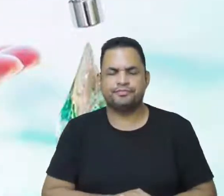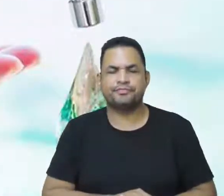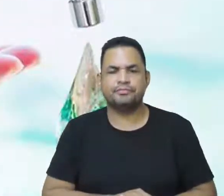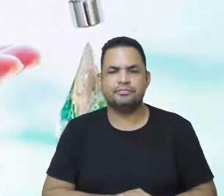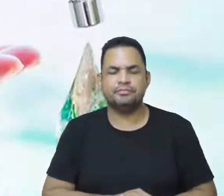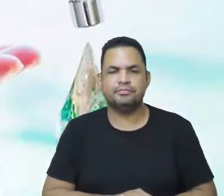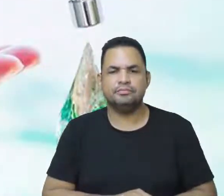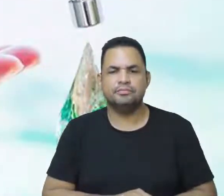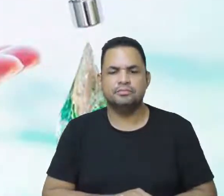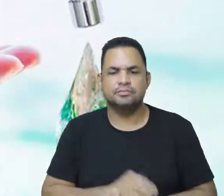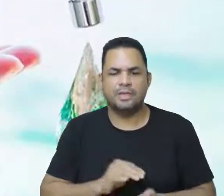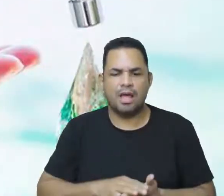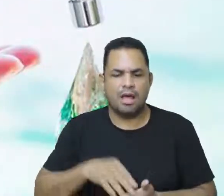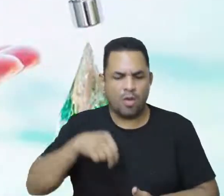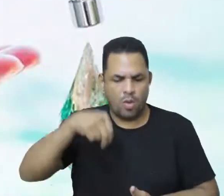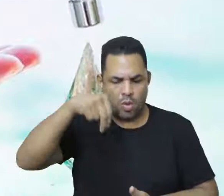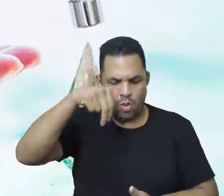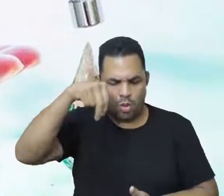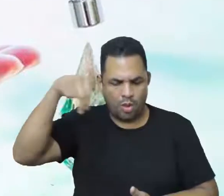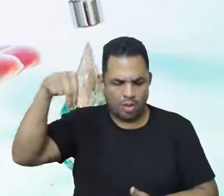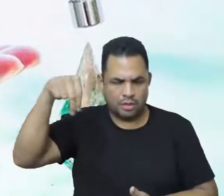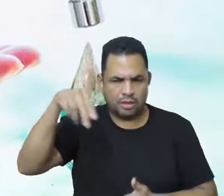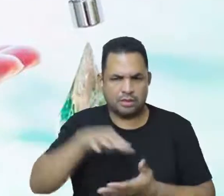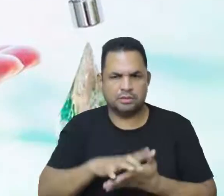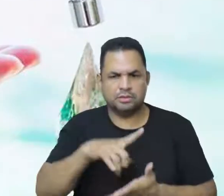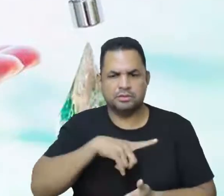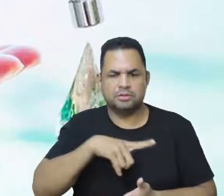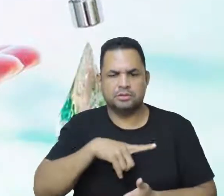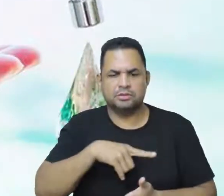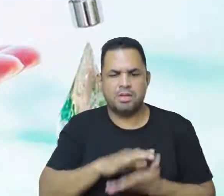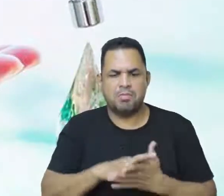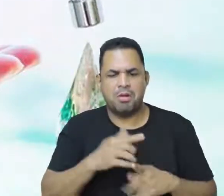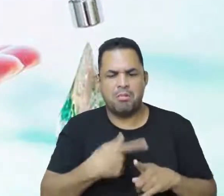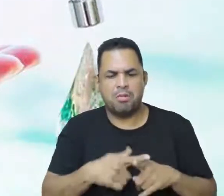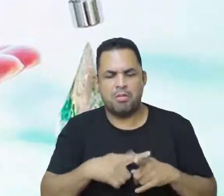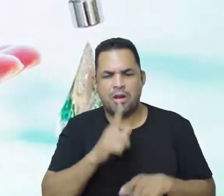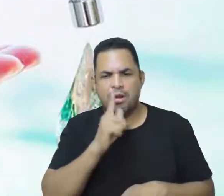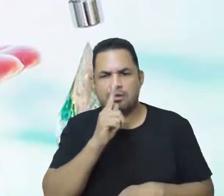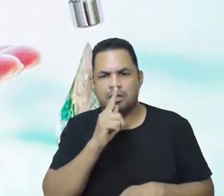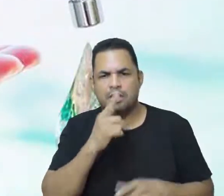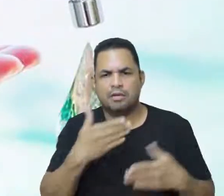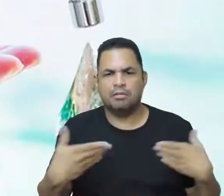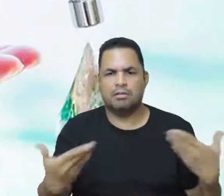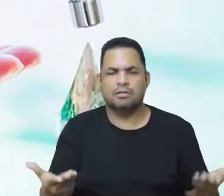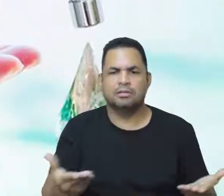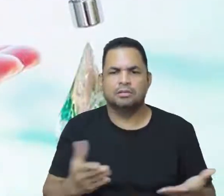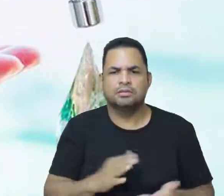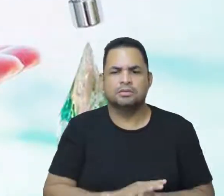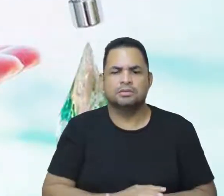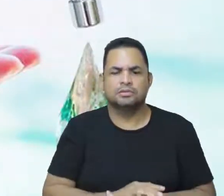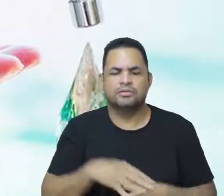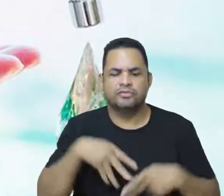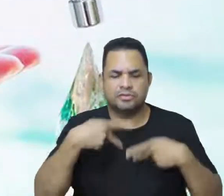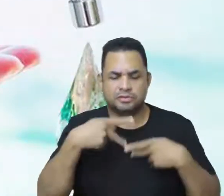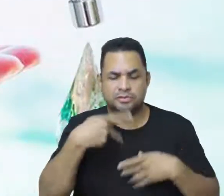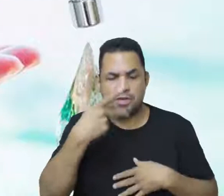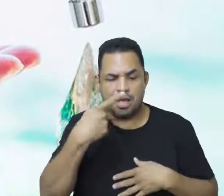sertão do Nordeste é onde nós temos a maior crise hídrica. Como foi citado no cenário